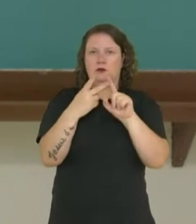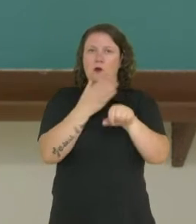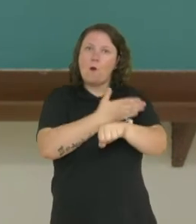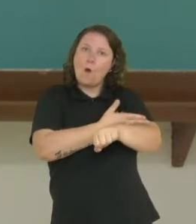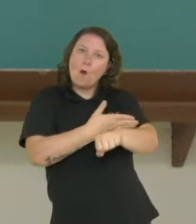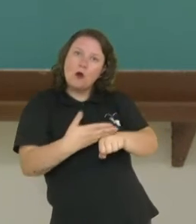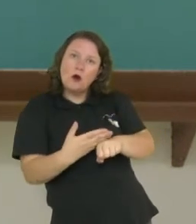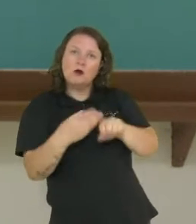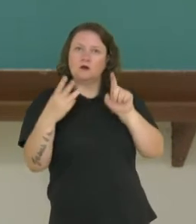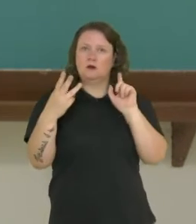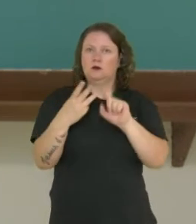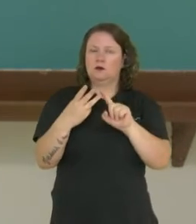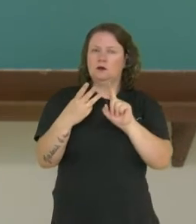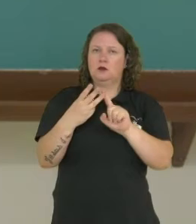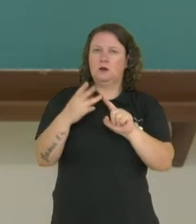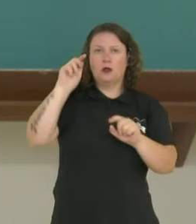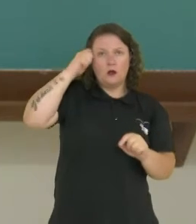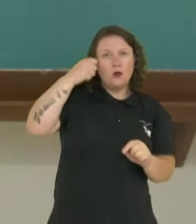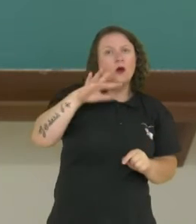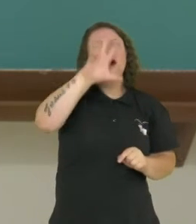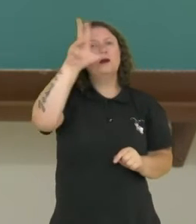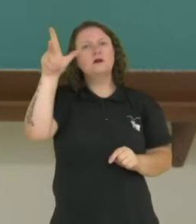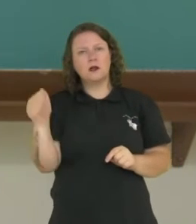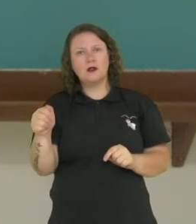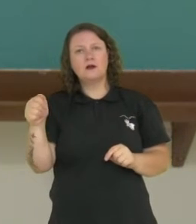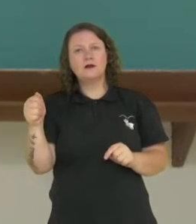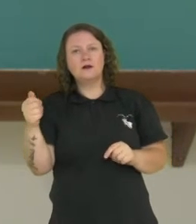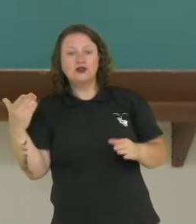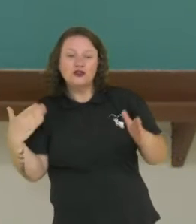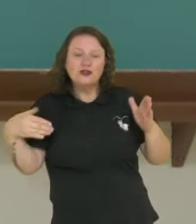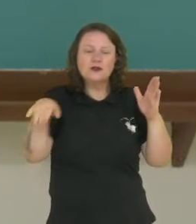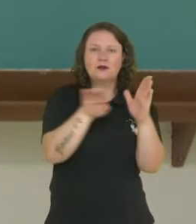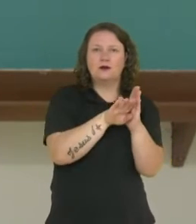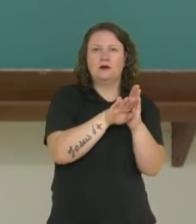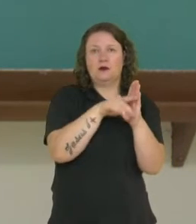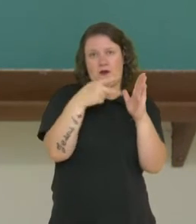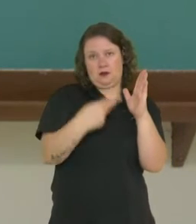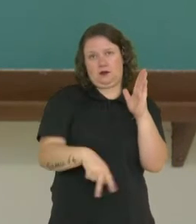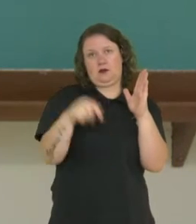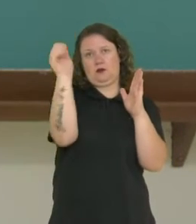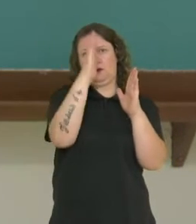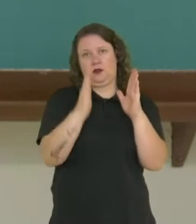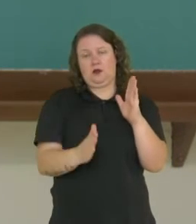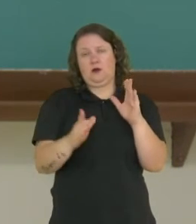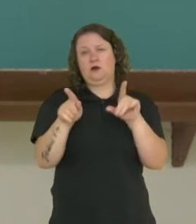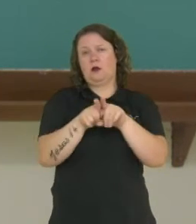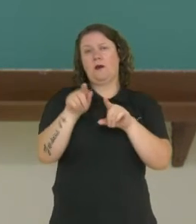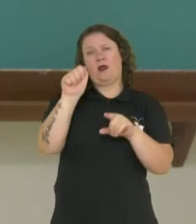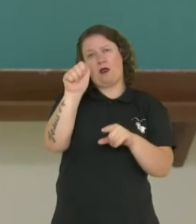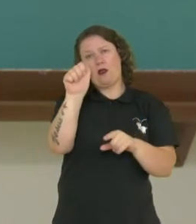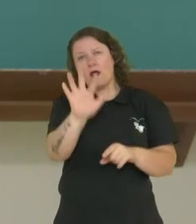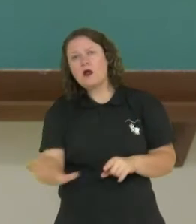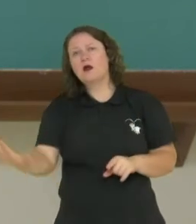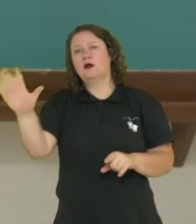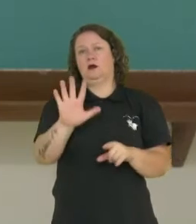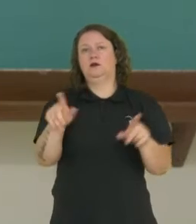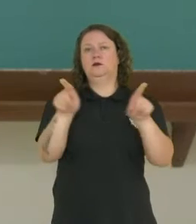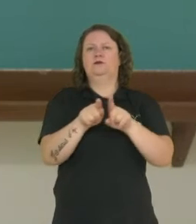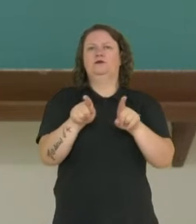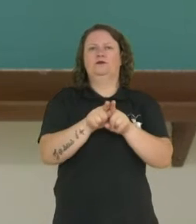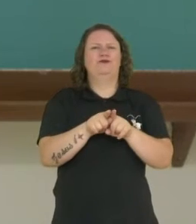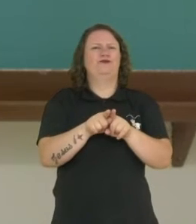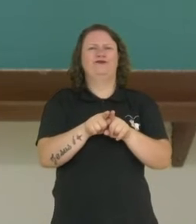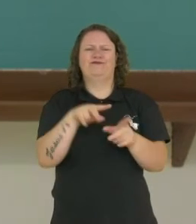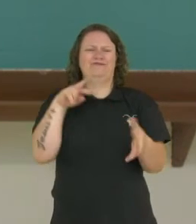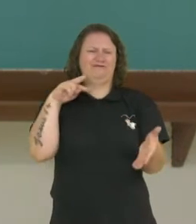e também a população negra que veio aqui na condição de escravos, além dos asiáticos e assim por diante. Então não faz sentido,